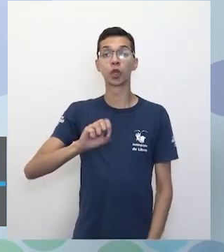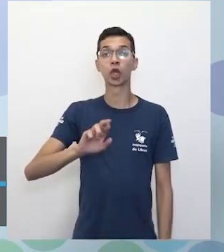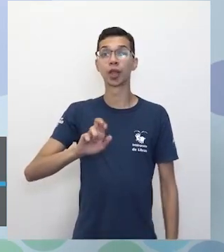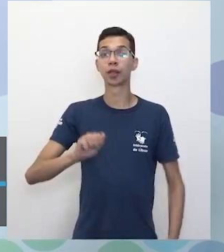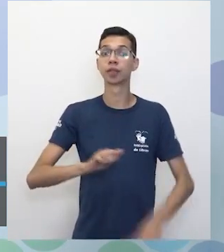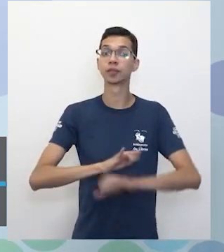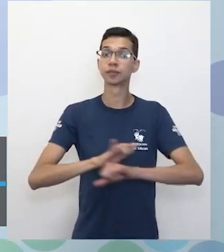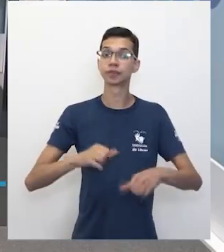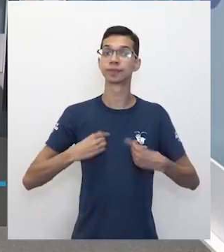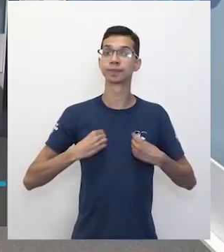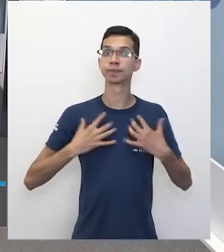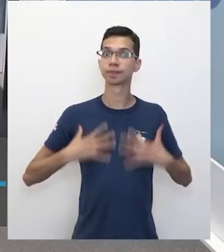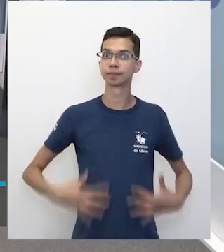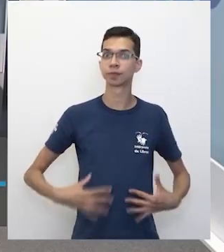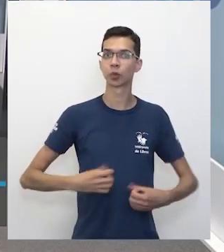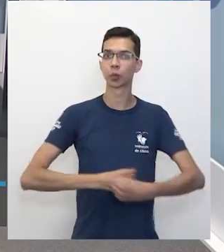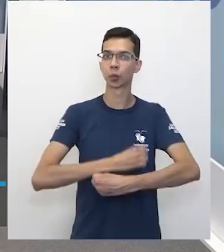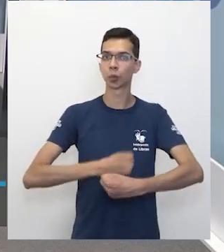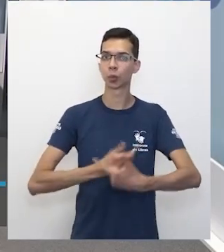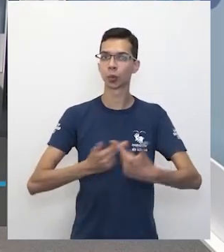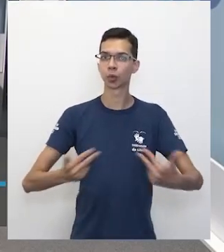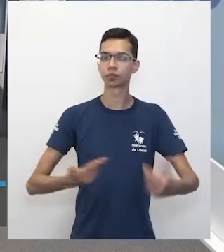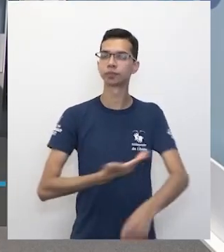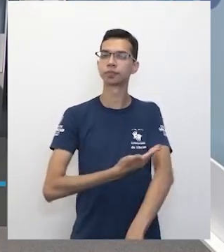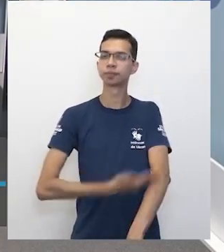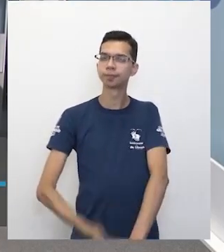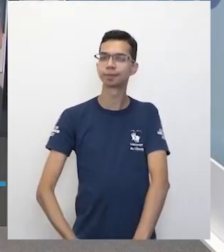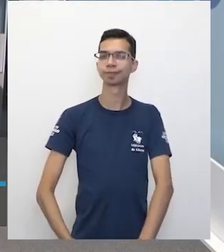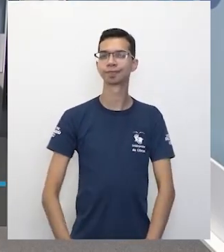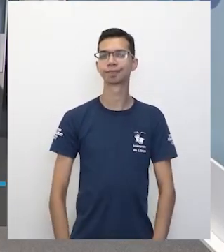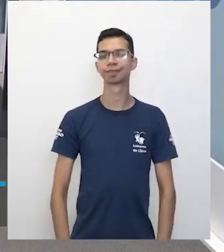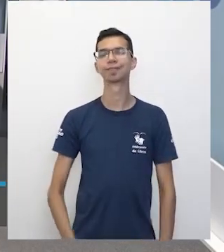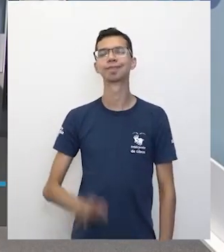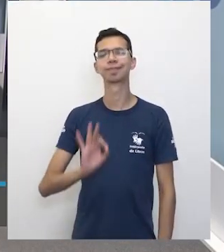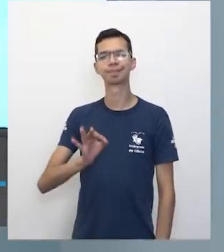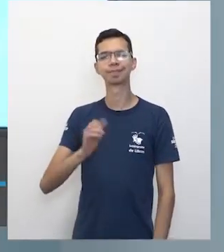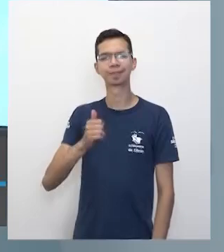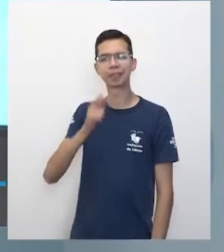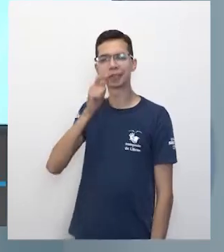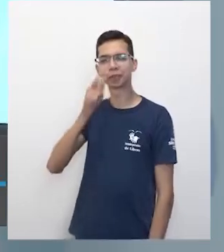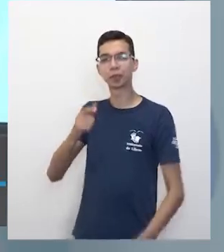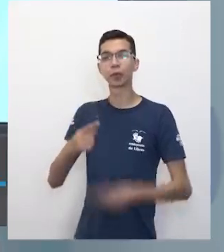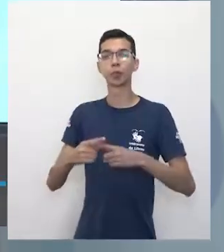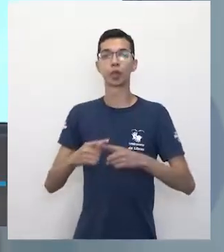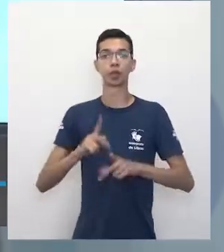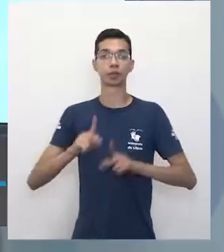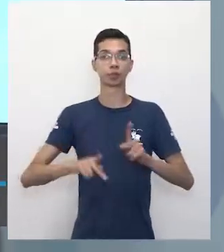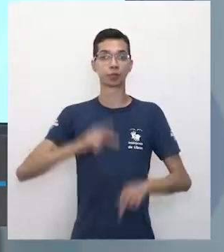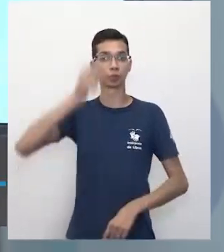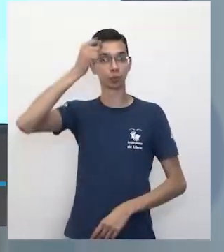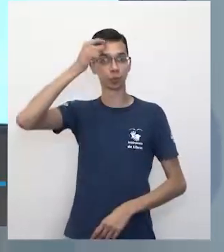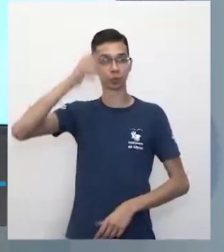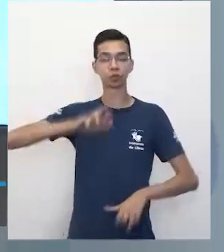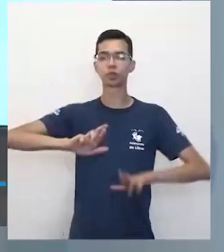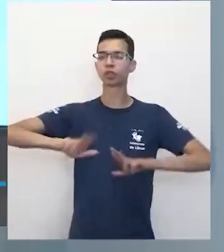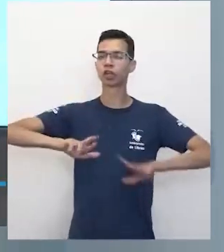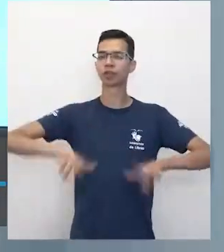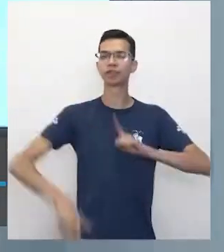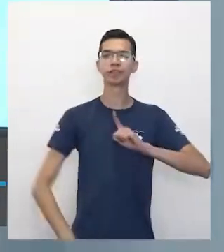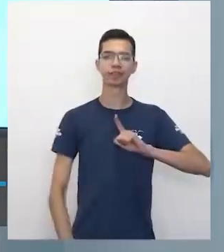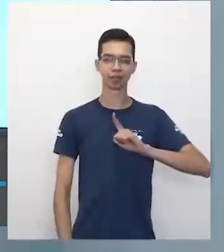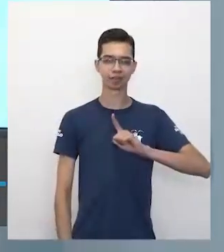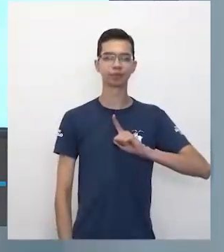culinária, costumes. Exatamente. Isso é muito interessante porque esses povos eles têm características culturais bem diferentes, eles